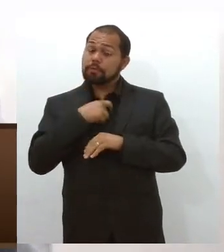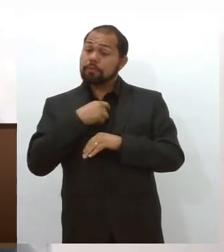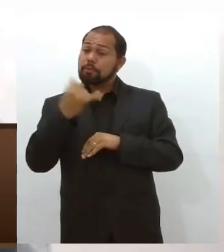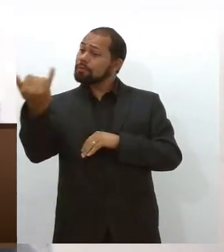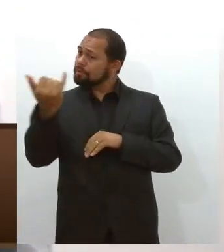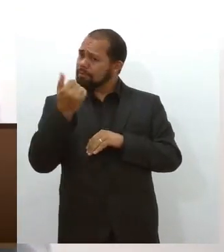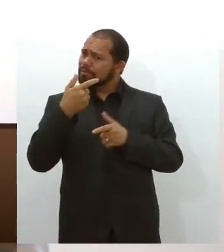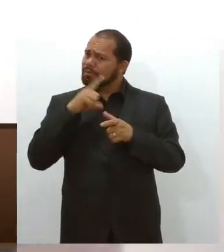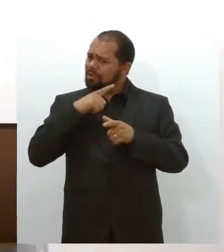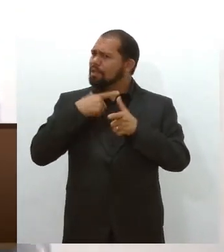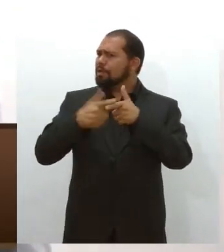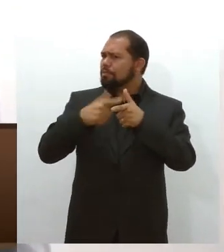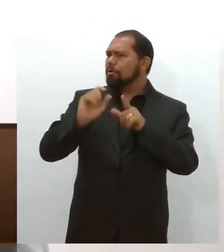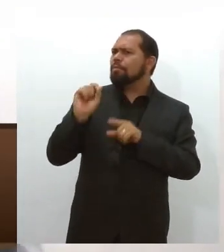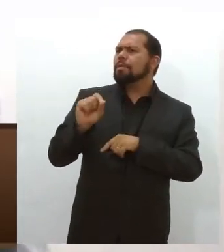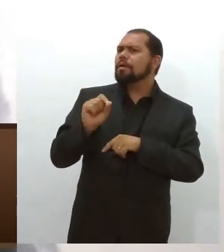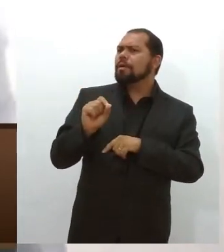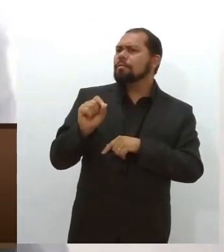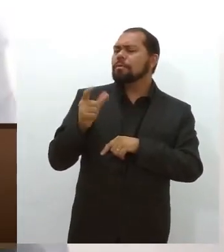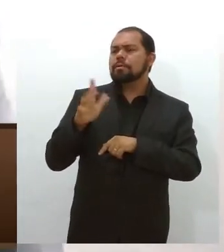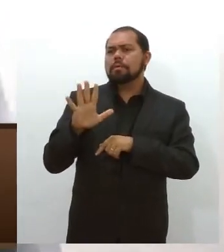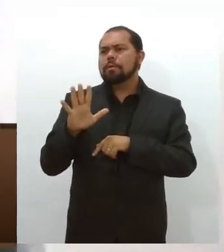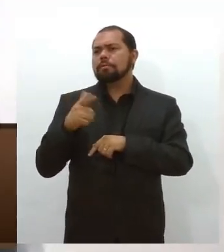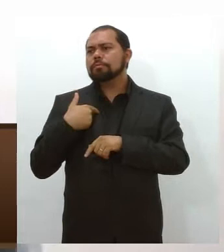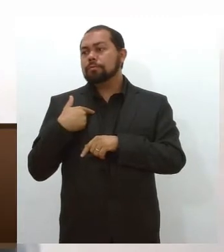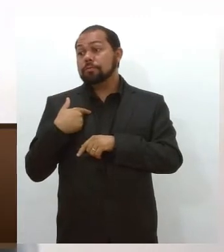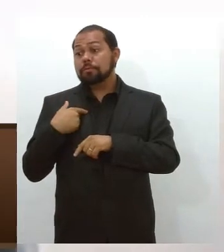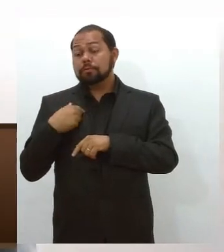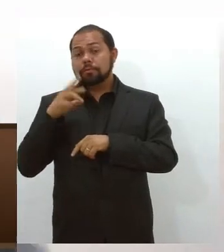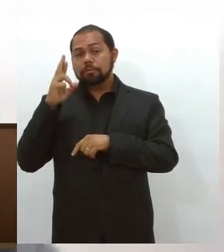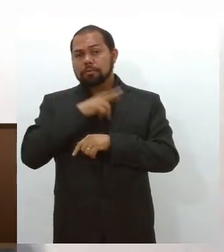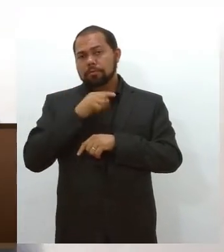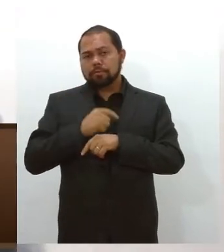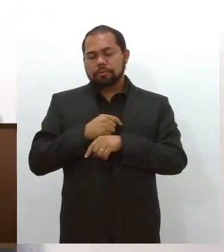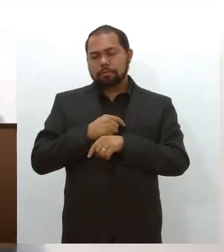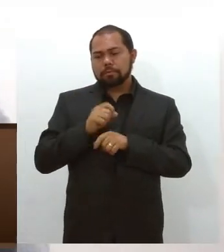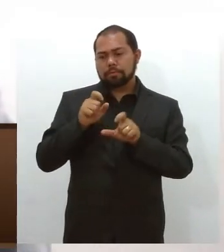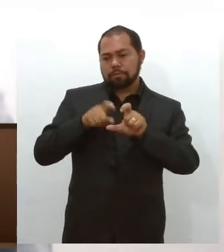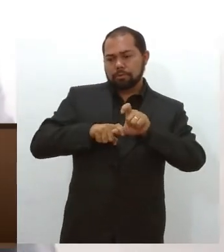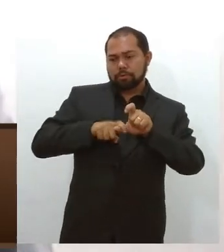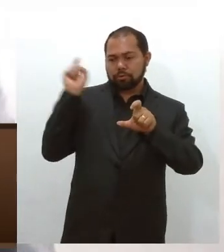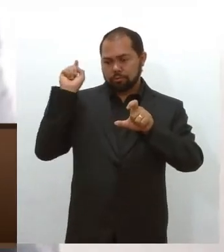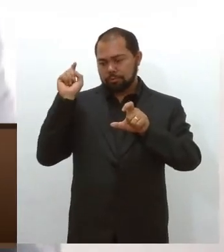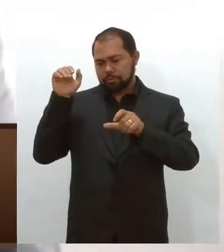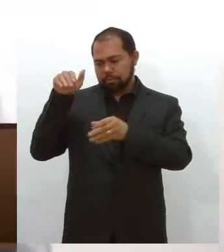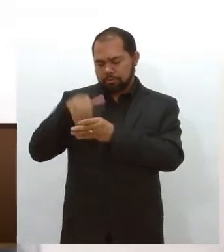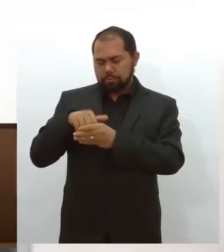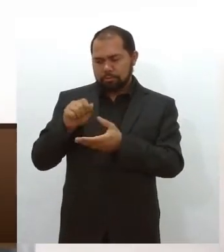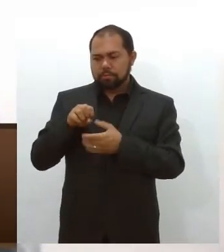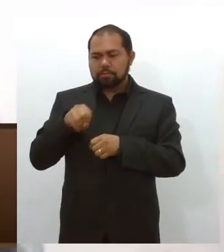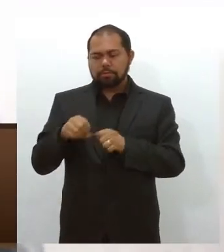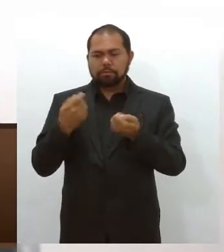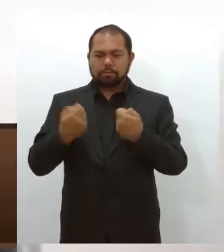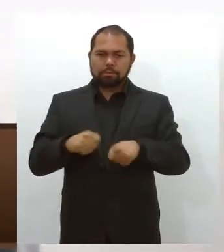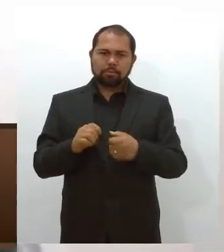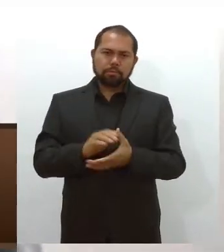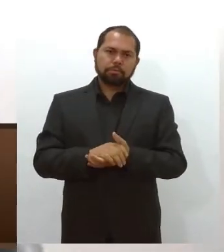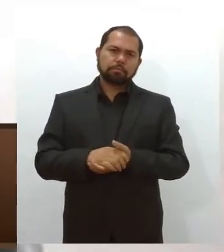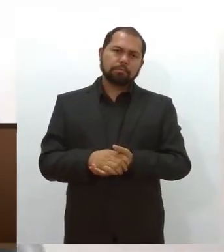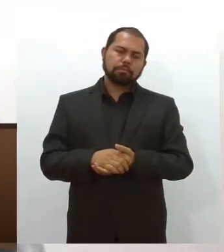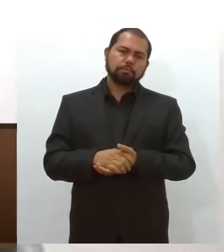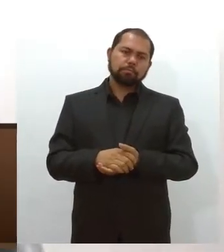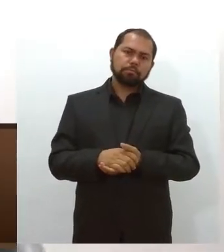pode ser tomada alguma providência, como inclusive suspender a votação do eleitor, se for necessário. No demais, a